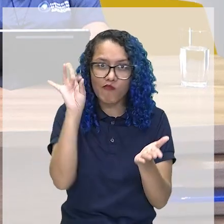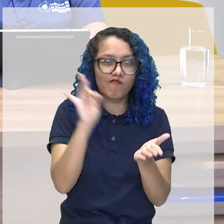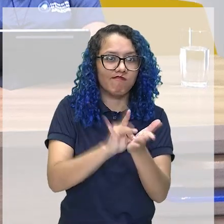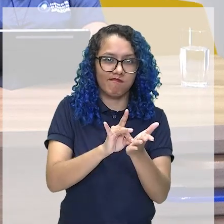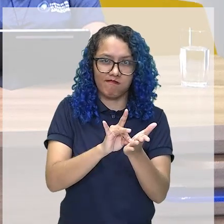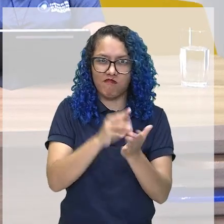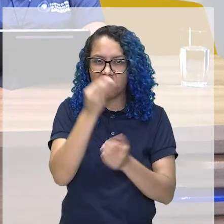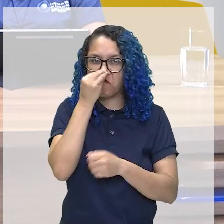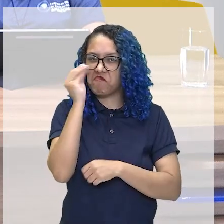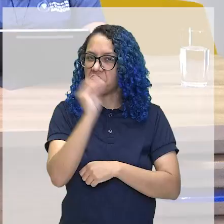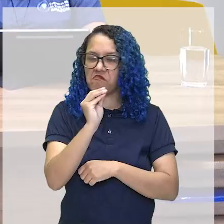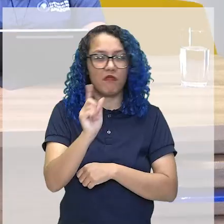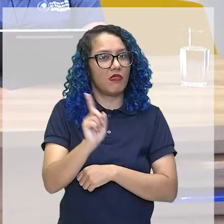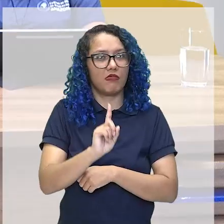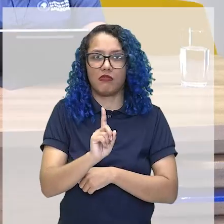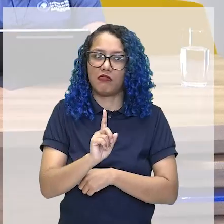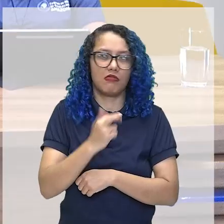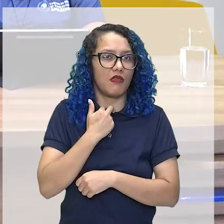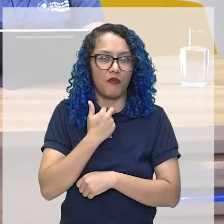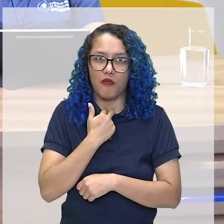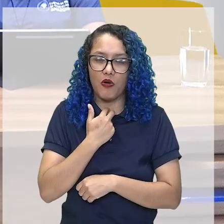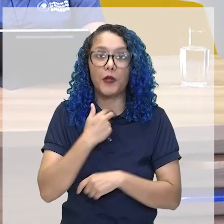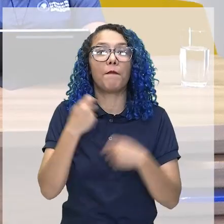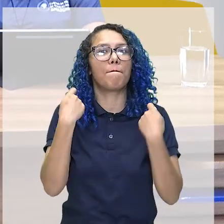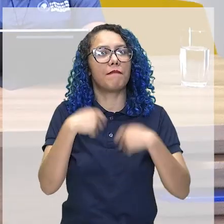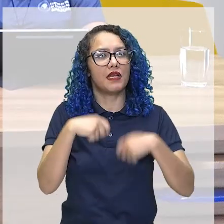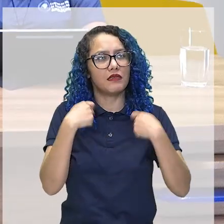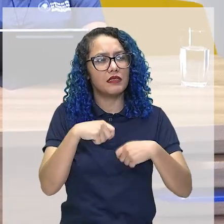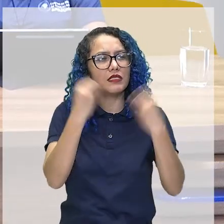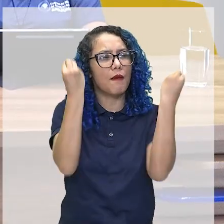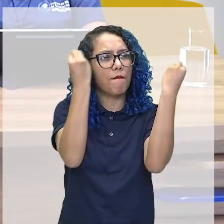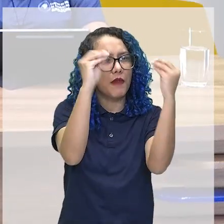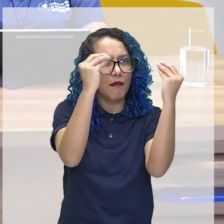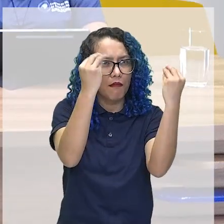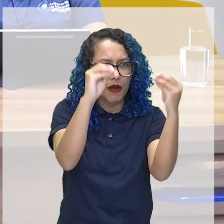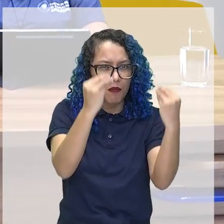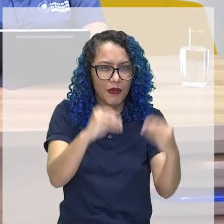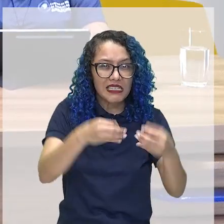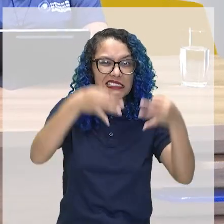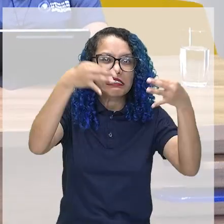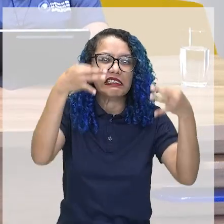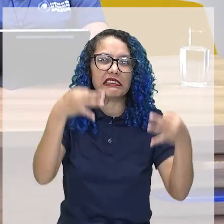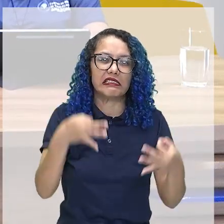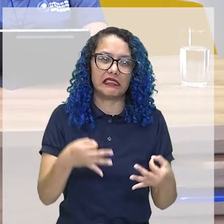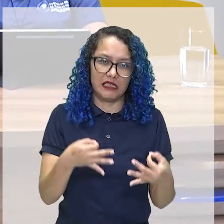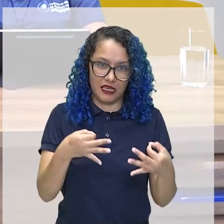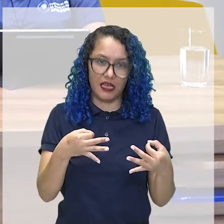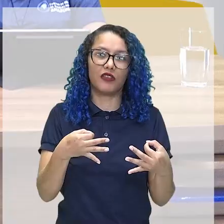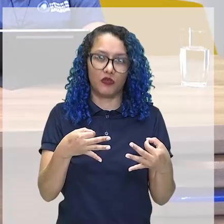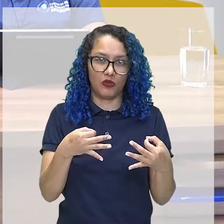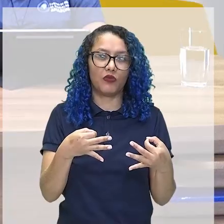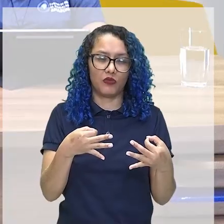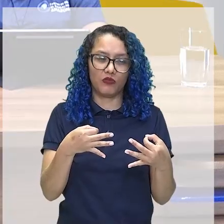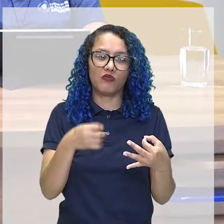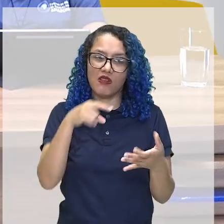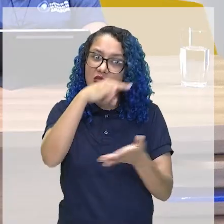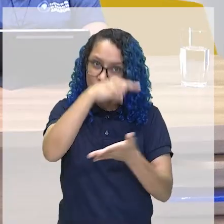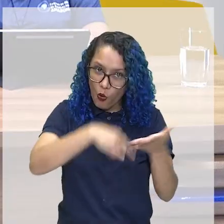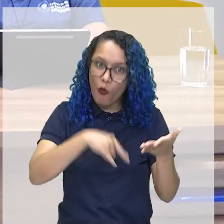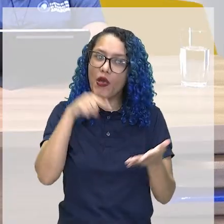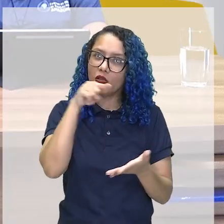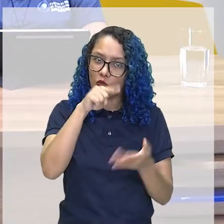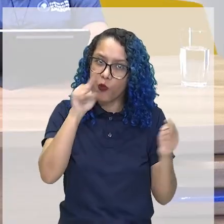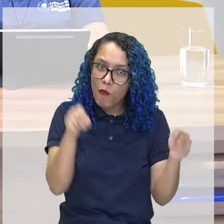negligenciado em momento algum. Ele precisa ser acessado com as devidas rigidez de um documento, de